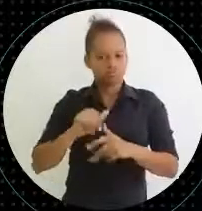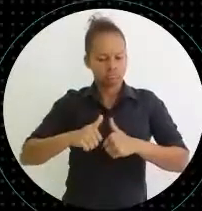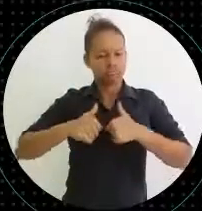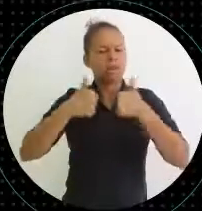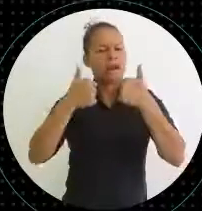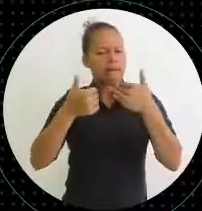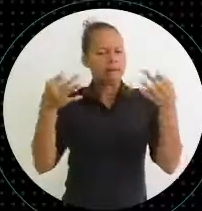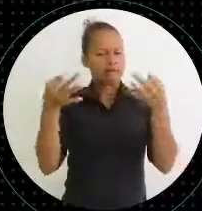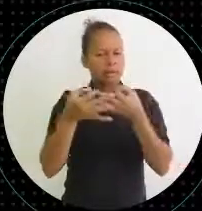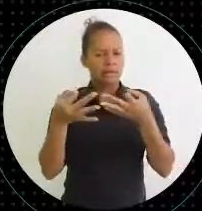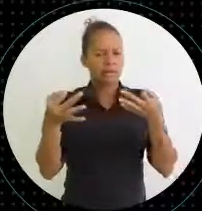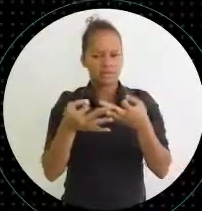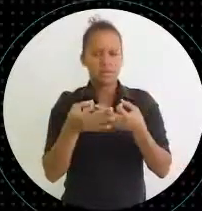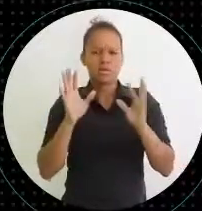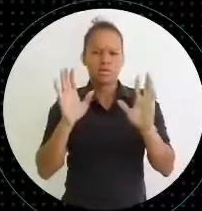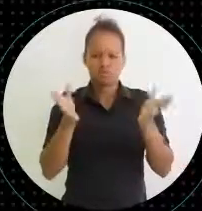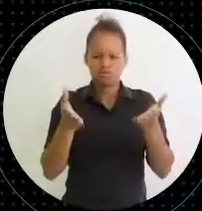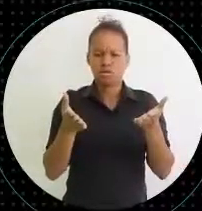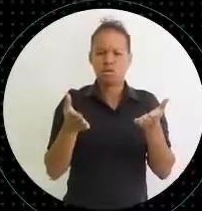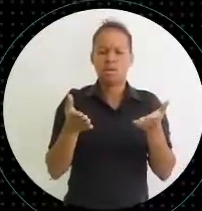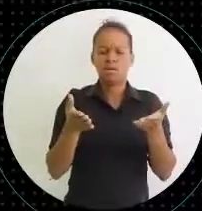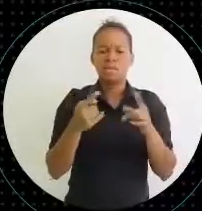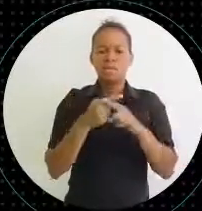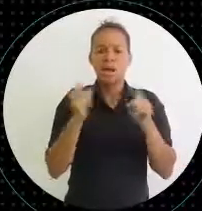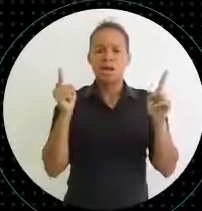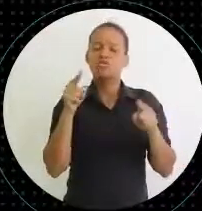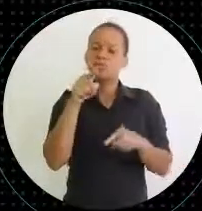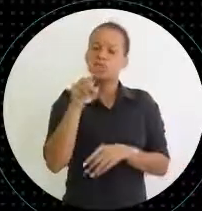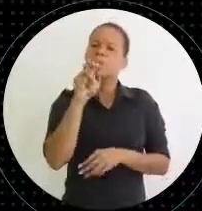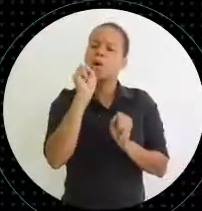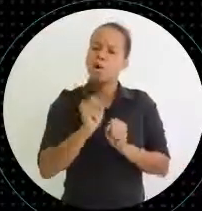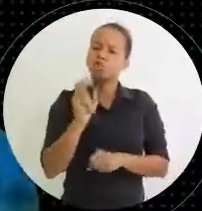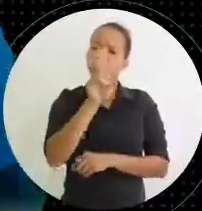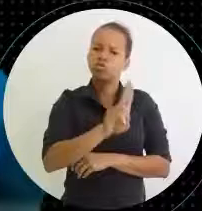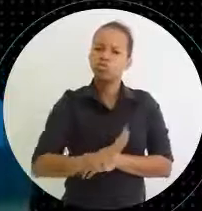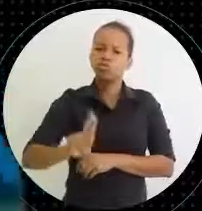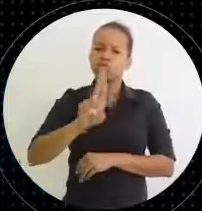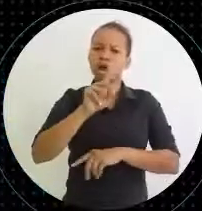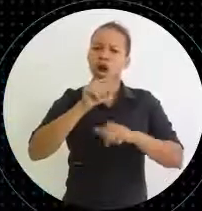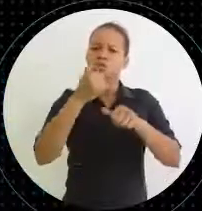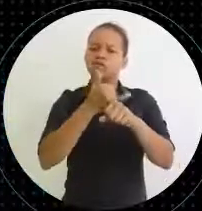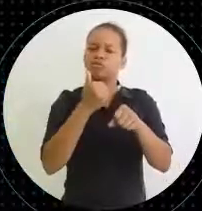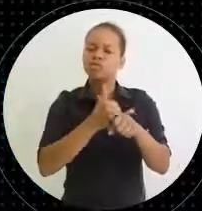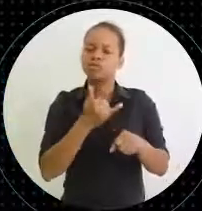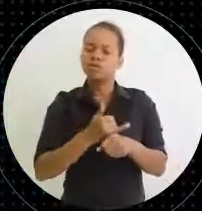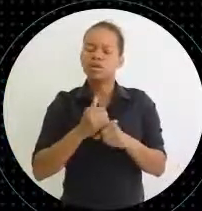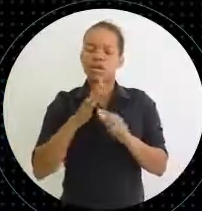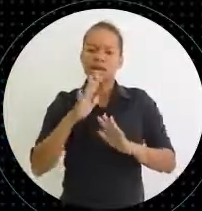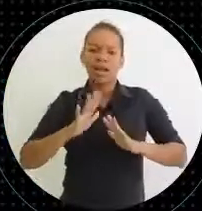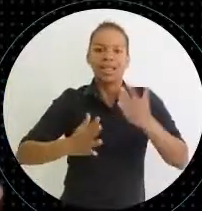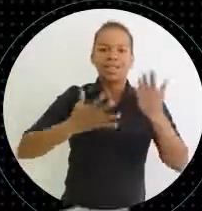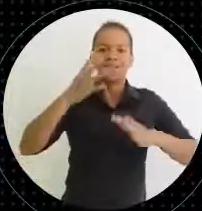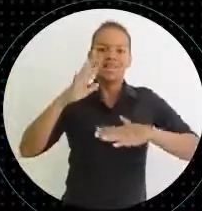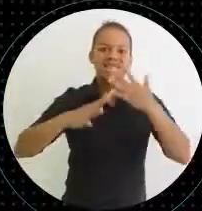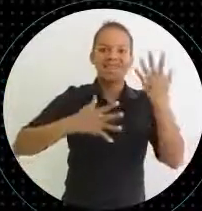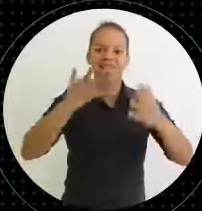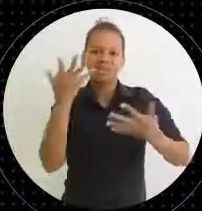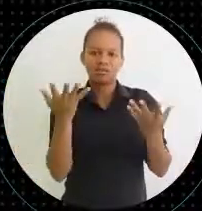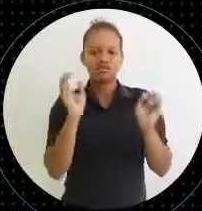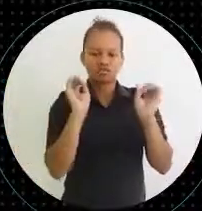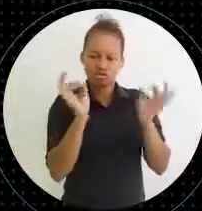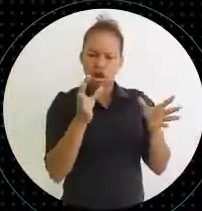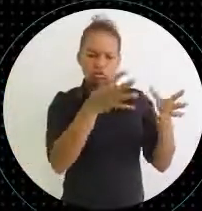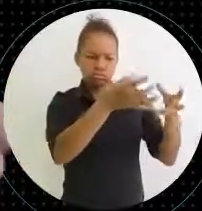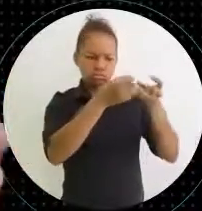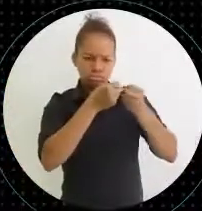qualidades excelentes até para mobile, mas você pode utilizar as funções de animação bem legais que ele já tem